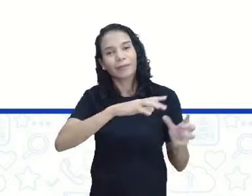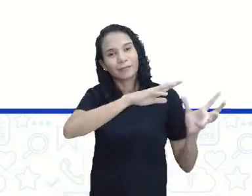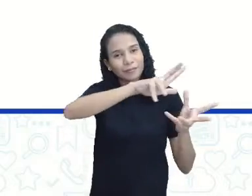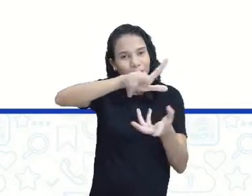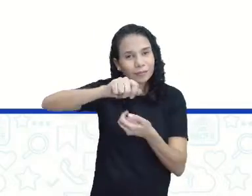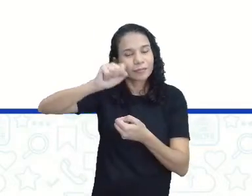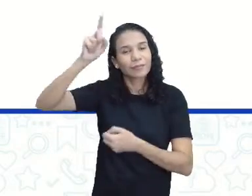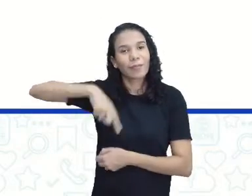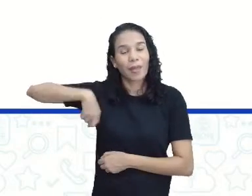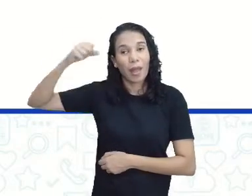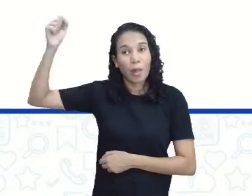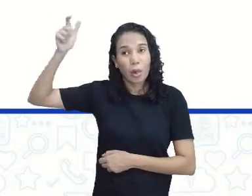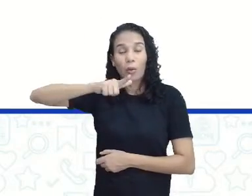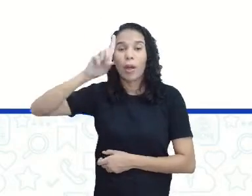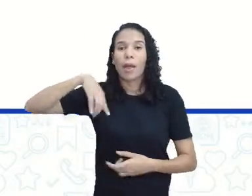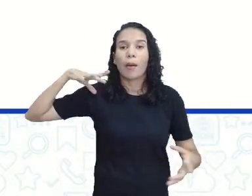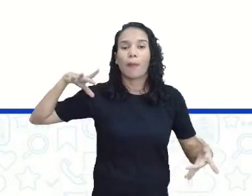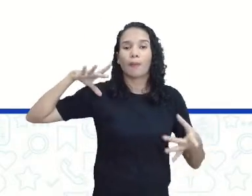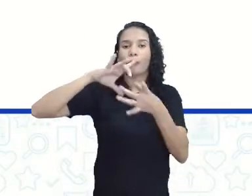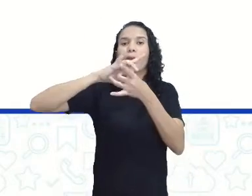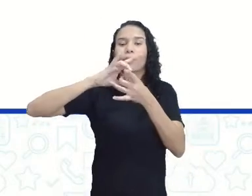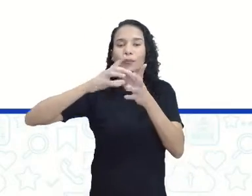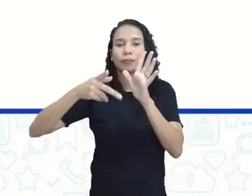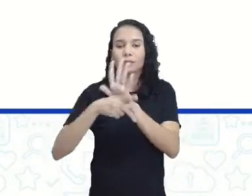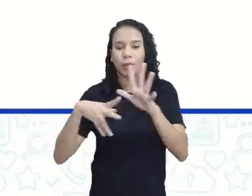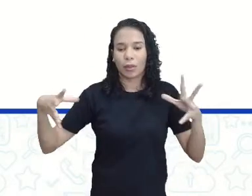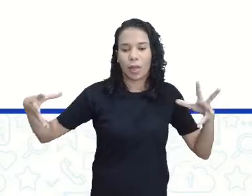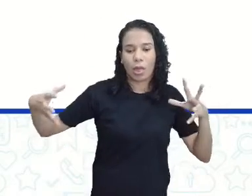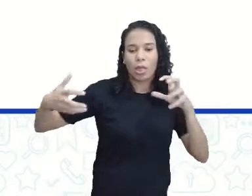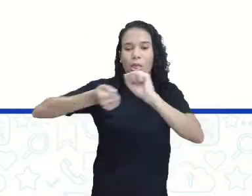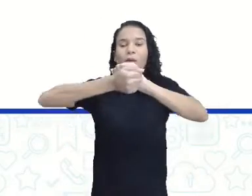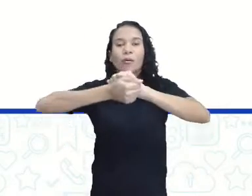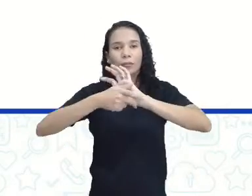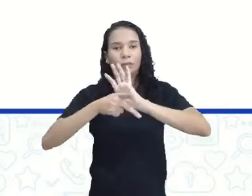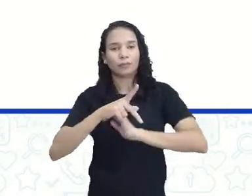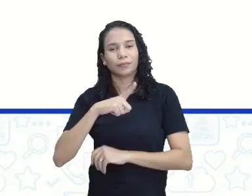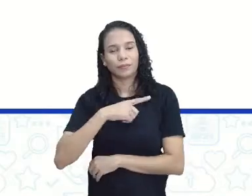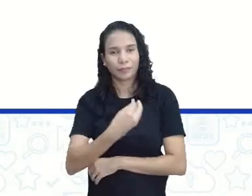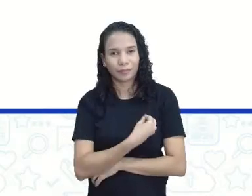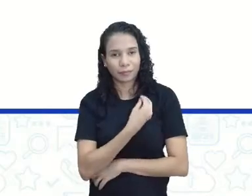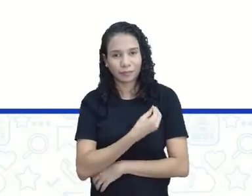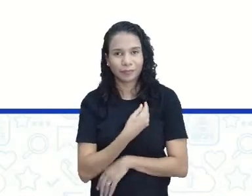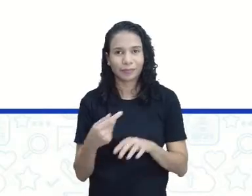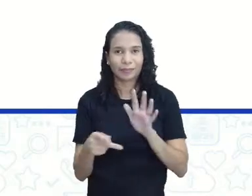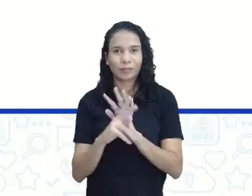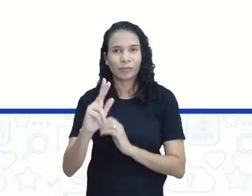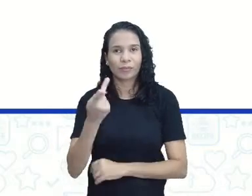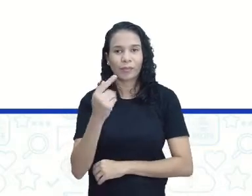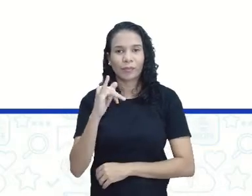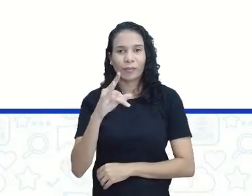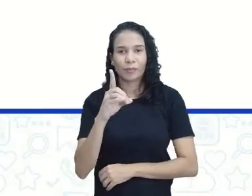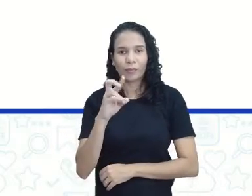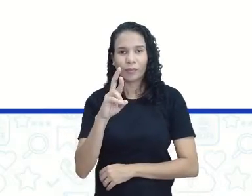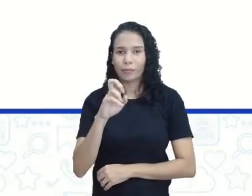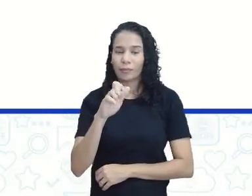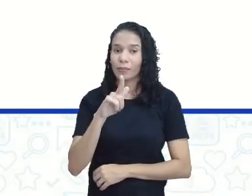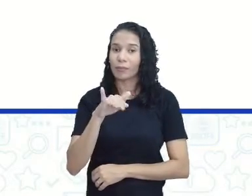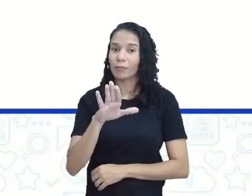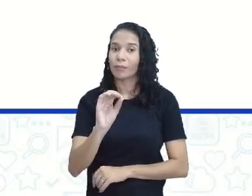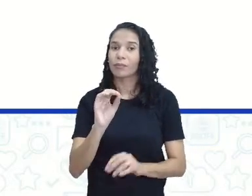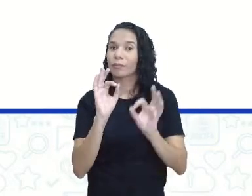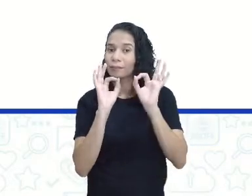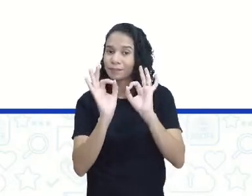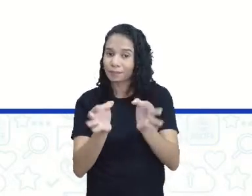essa luz vem dessa fusão aí que ocorre dos átomos de hidrogênio, tá certo? E